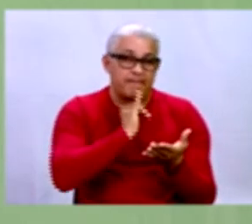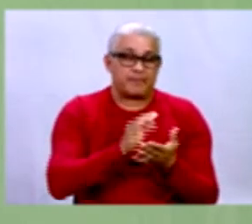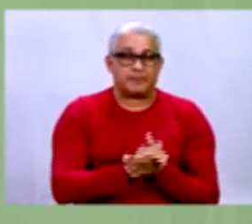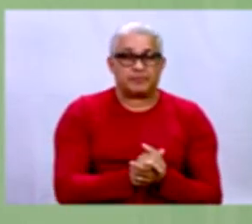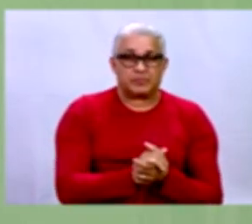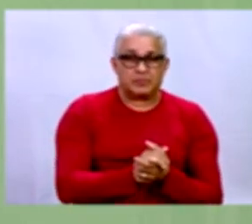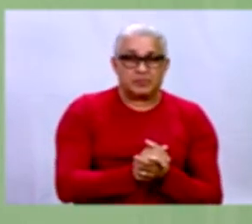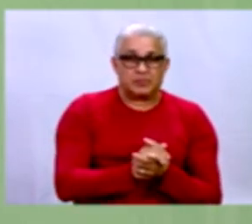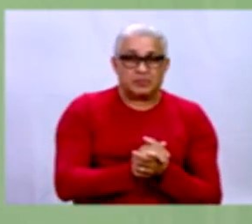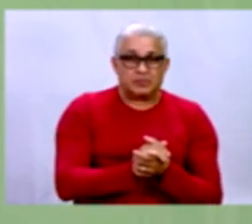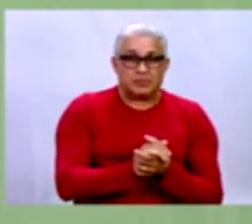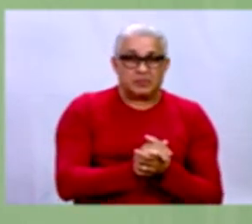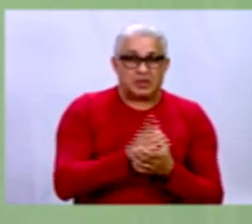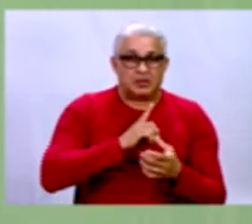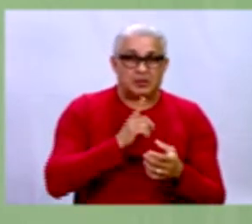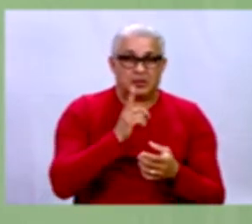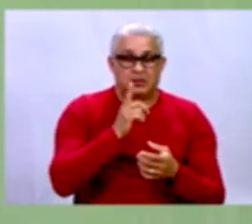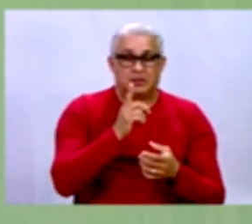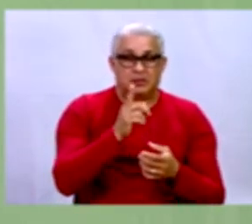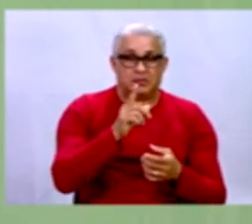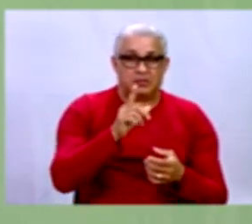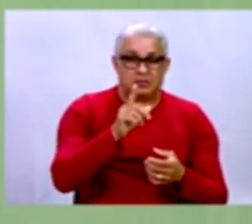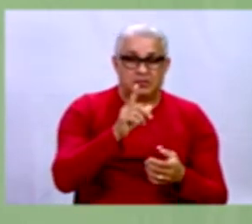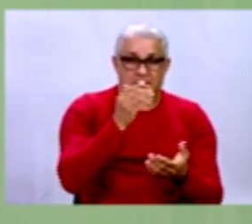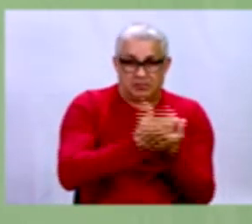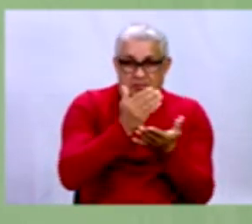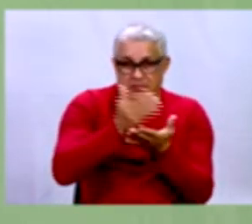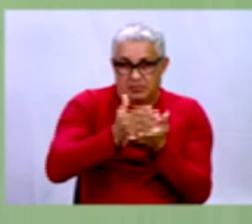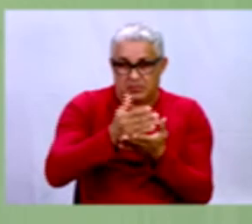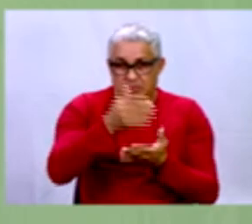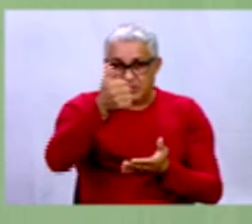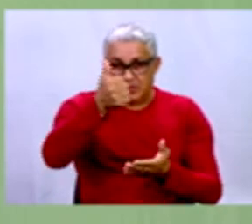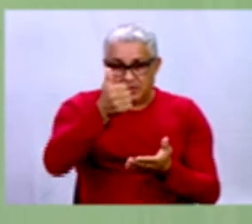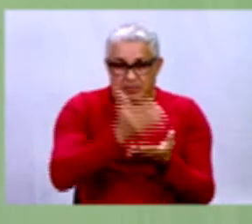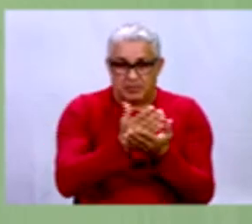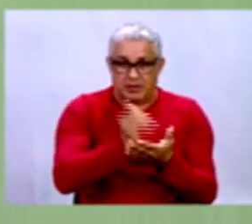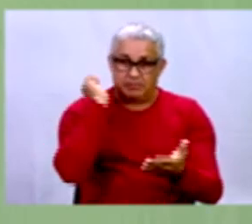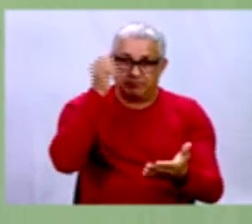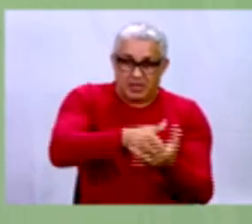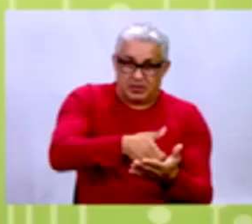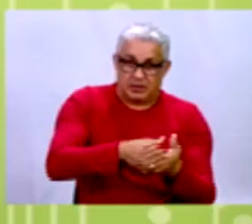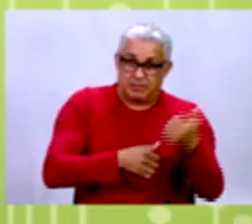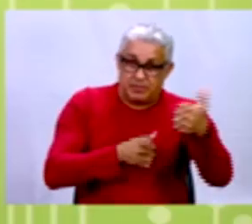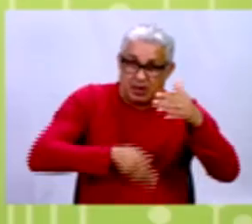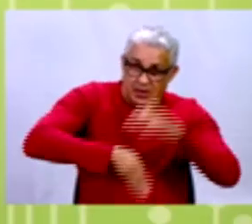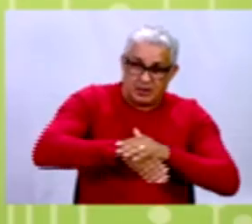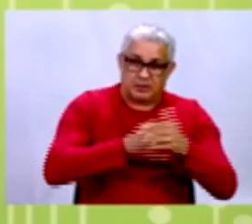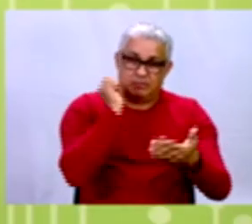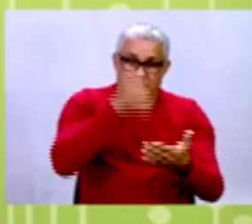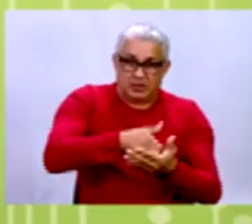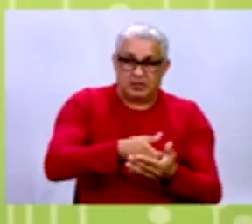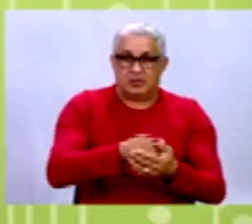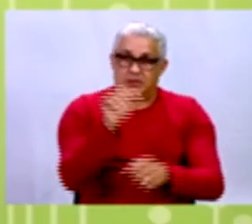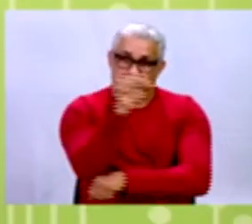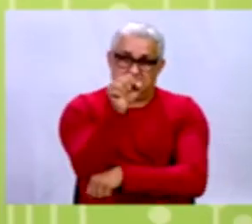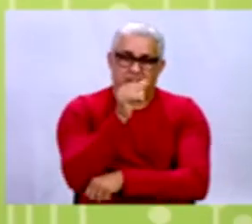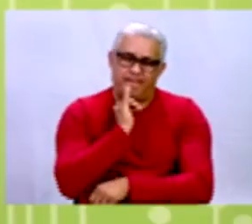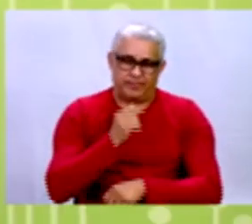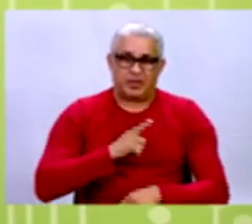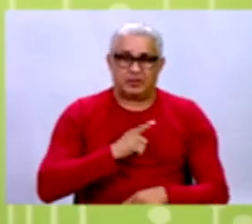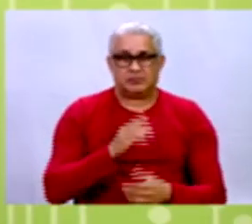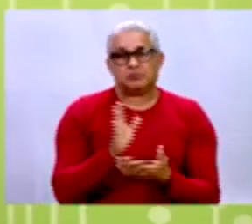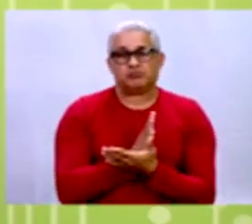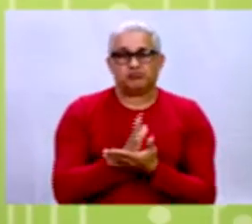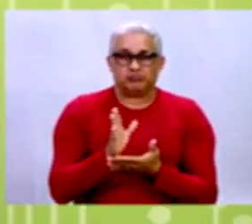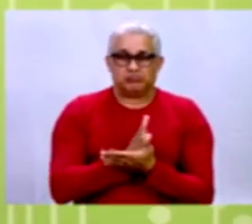os financiamentos com a primeira prestação à vista. A gente vê muito isso, financiamento de carro. Tudo bem que tem